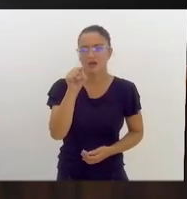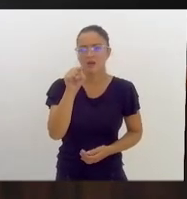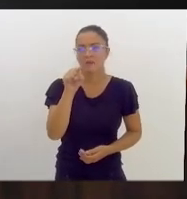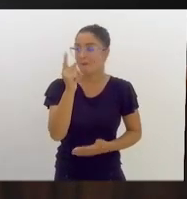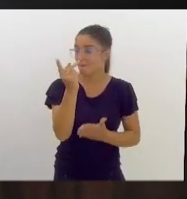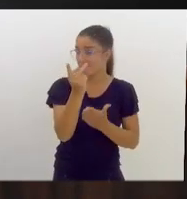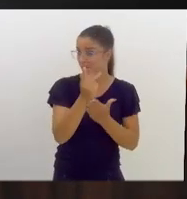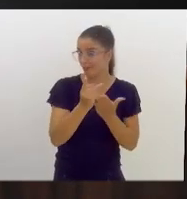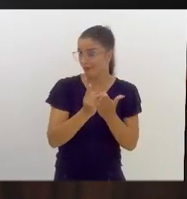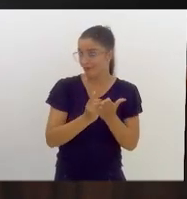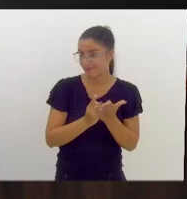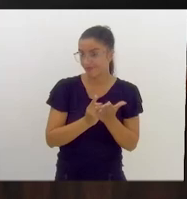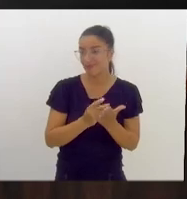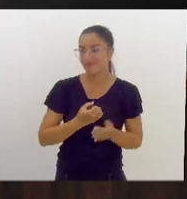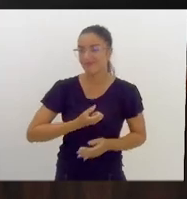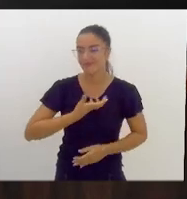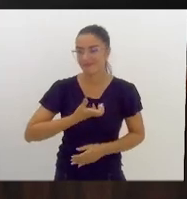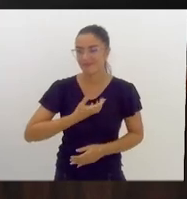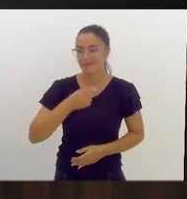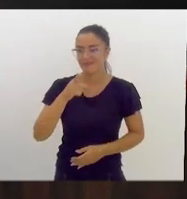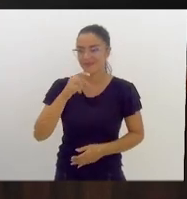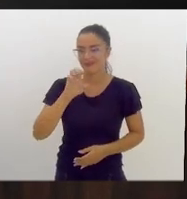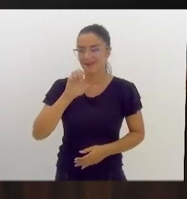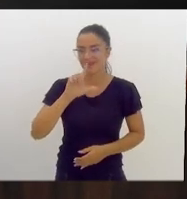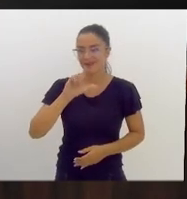poeta Eliomar Coelho.